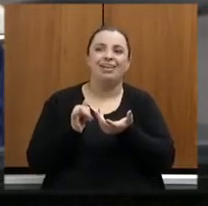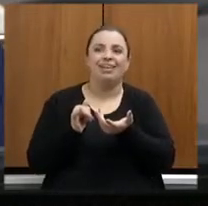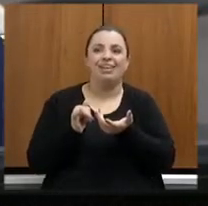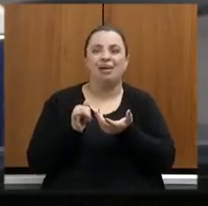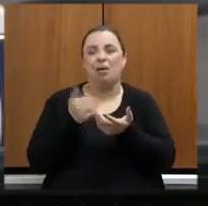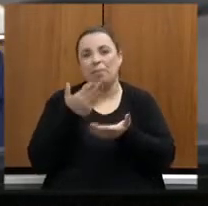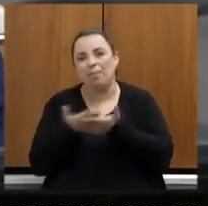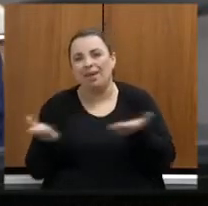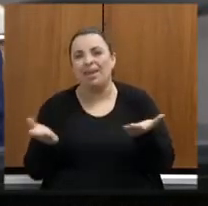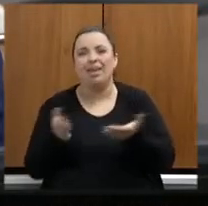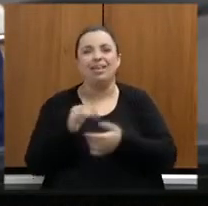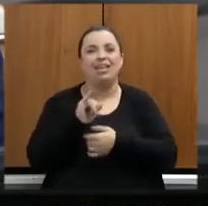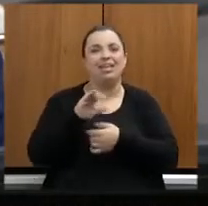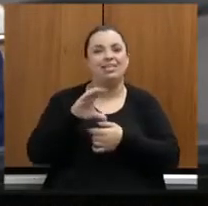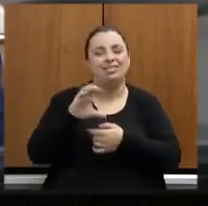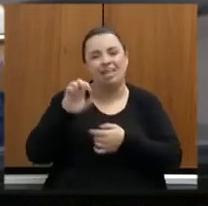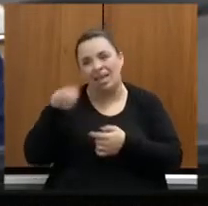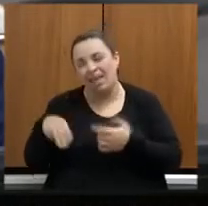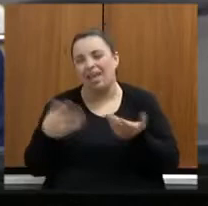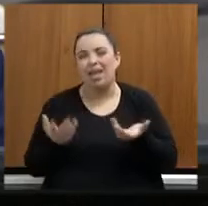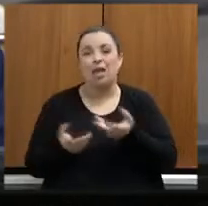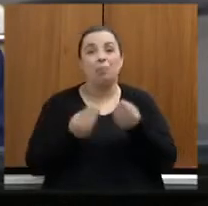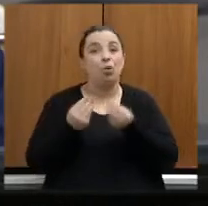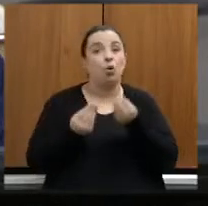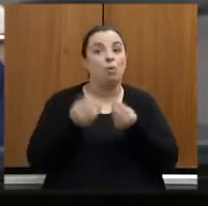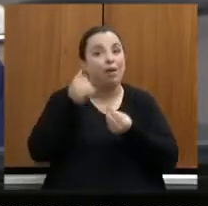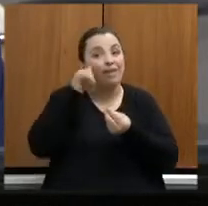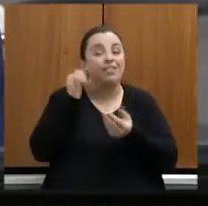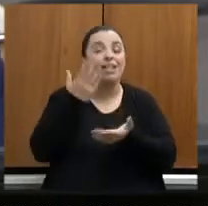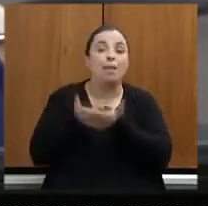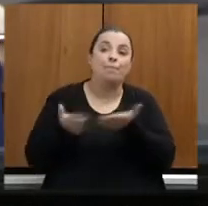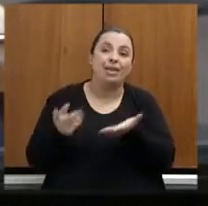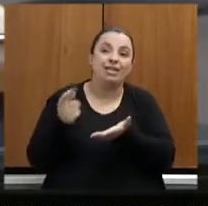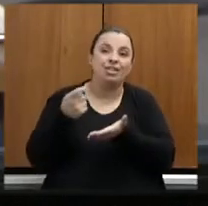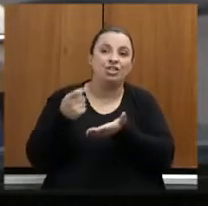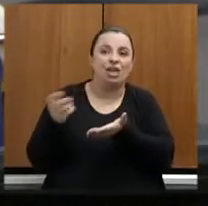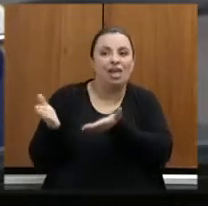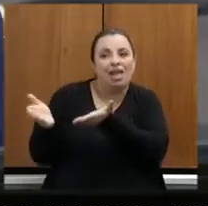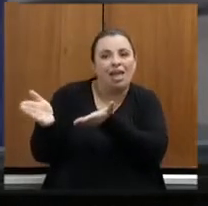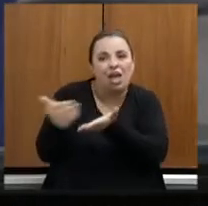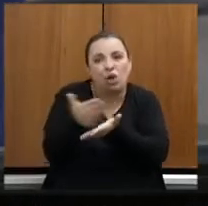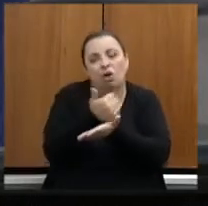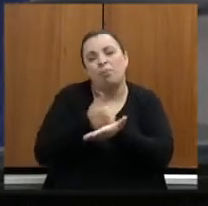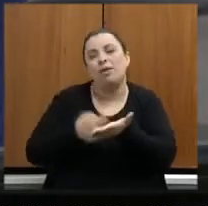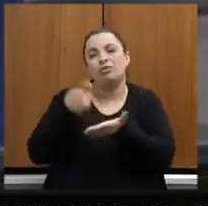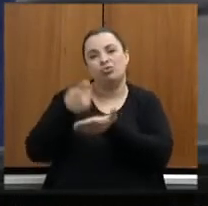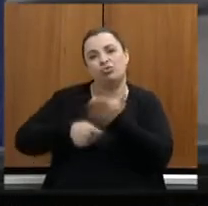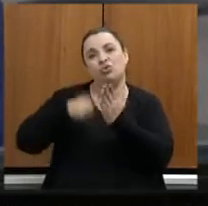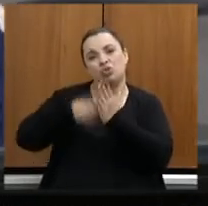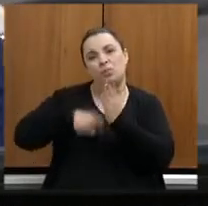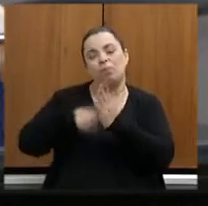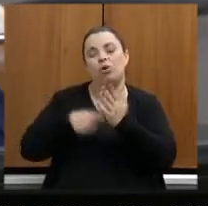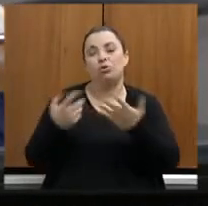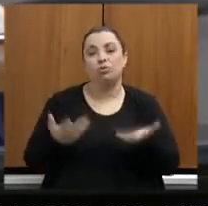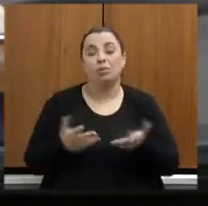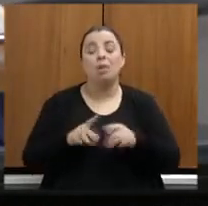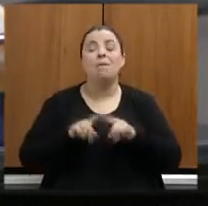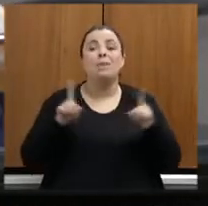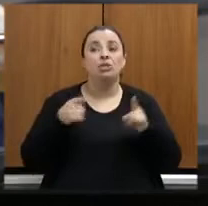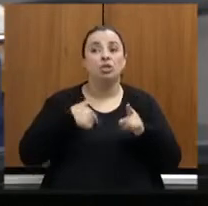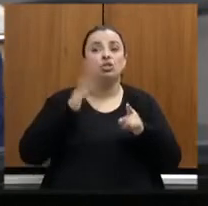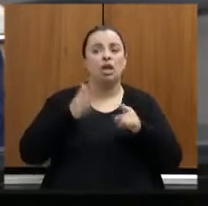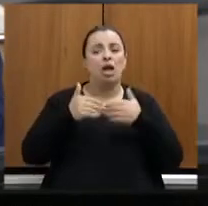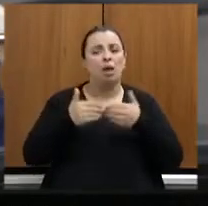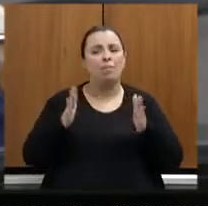do gato vai para fora do Estado né como é que nós vamos fazer isso não vou ter que sentar e conversar mas nós estamos abertos é isso e assim que isso foi resolvido